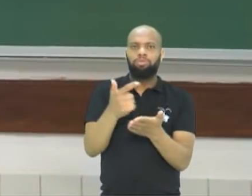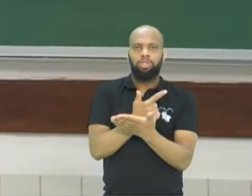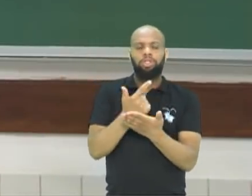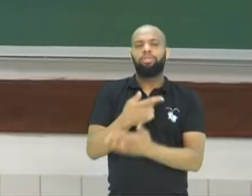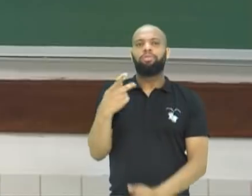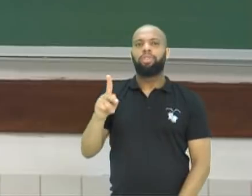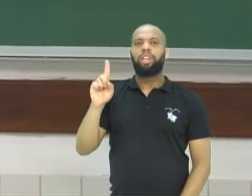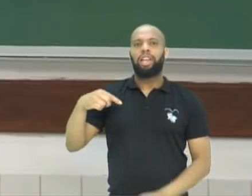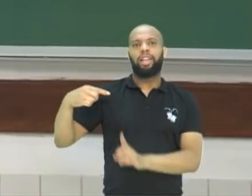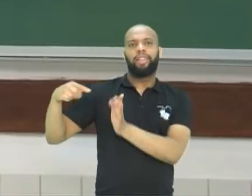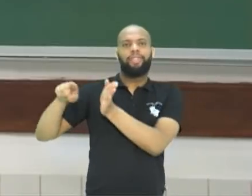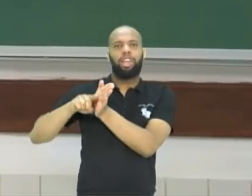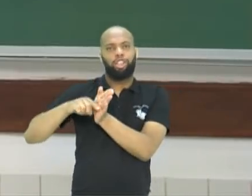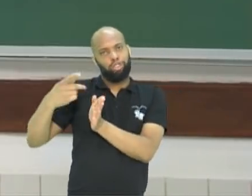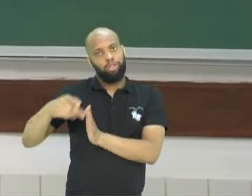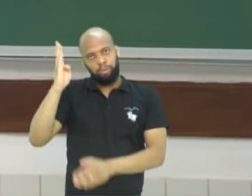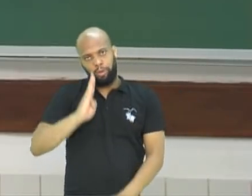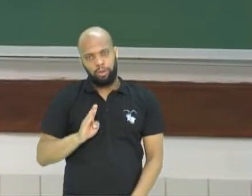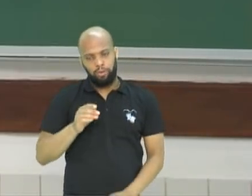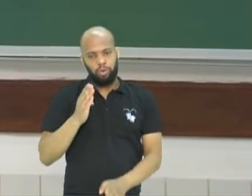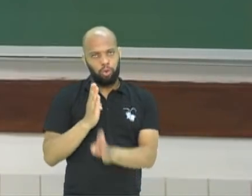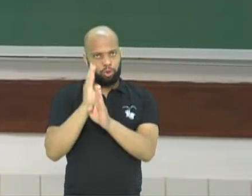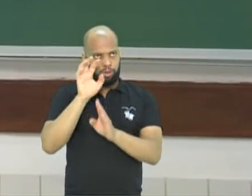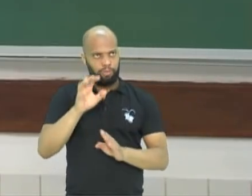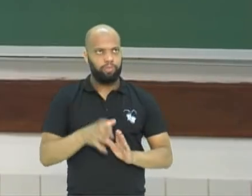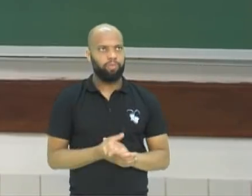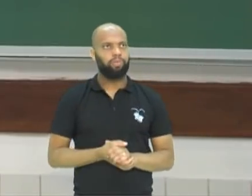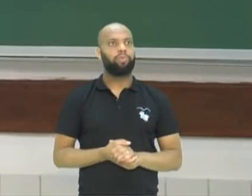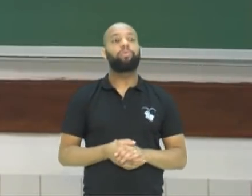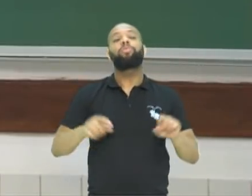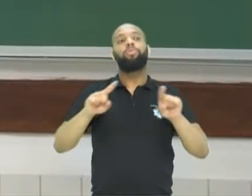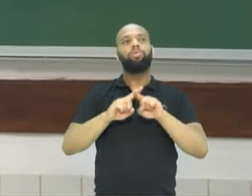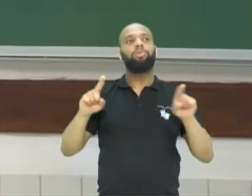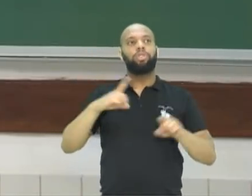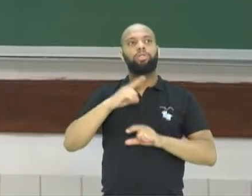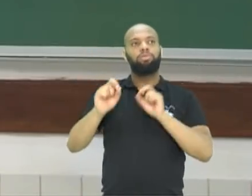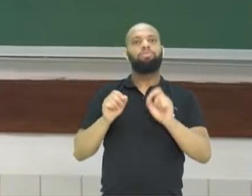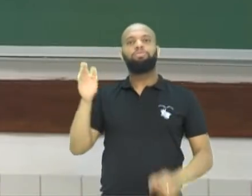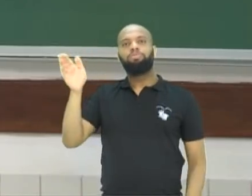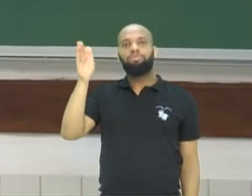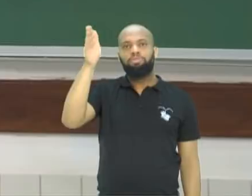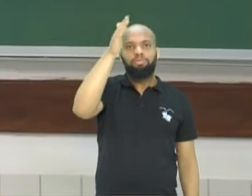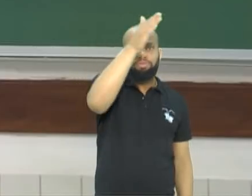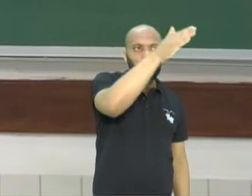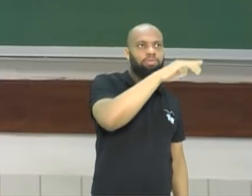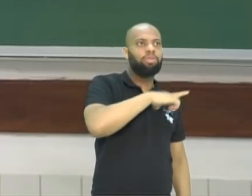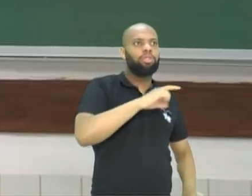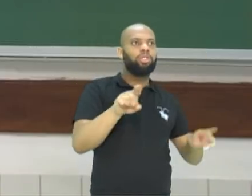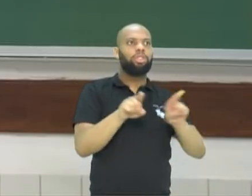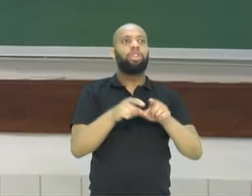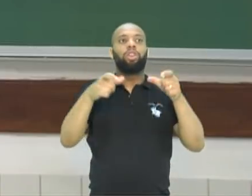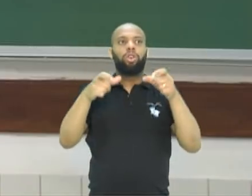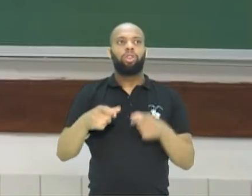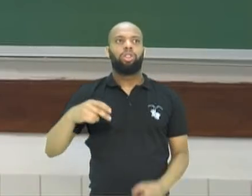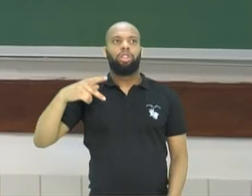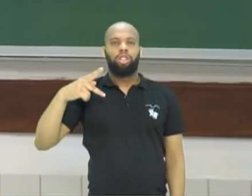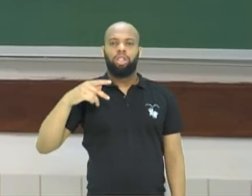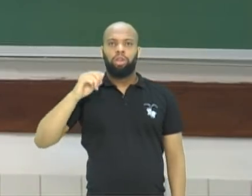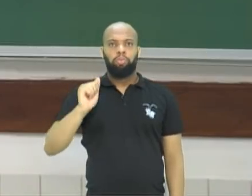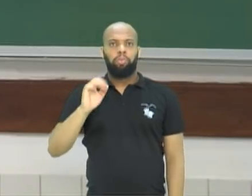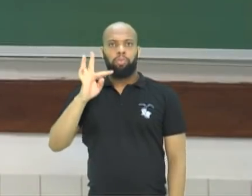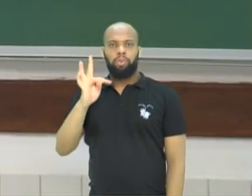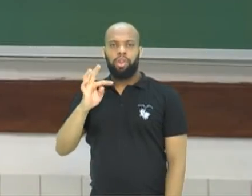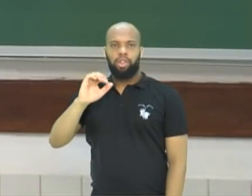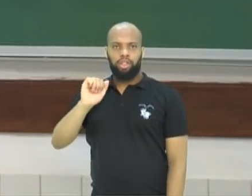ponto negativo que ele encontrou no Brasil. Mas ele foi ainda mais, né? Ele foi, por exemplo, na Patagônia. Patagônia,